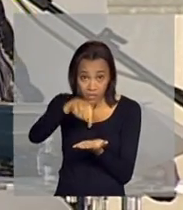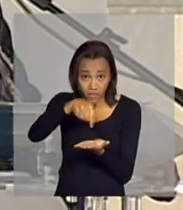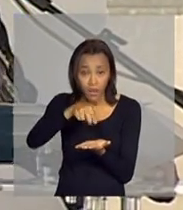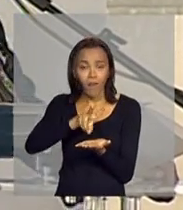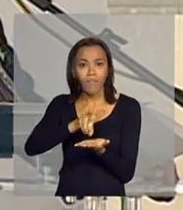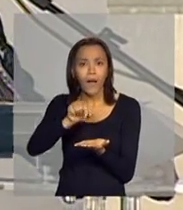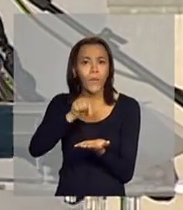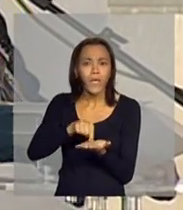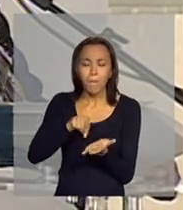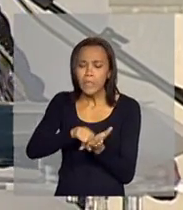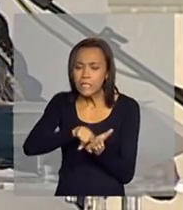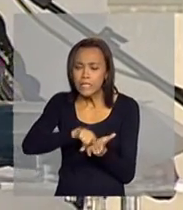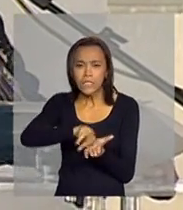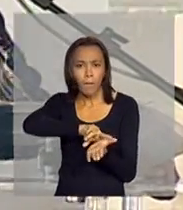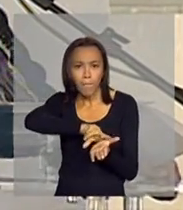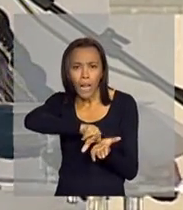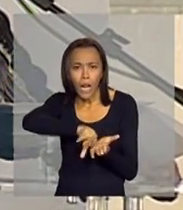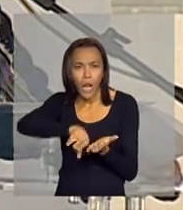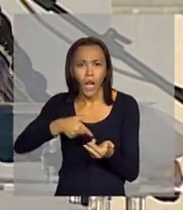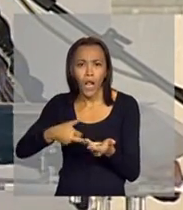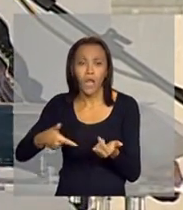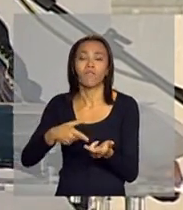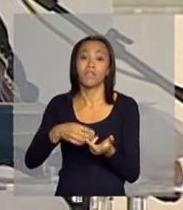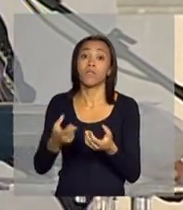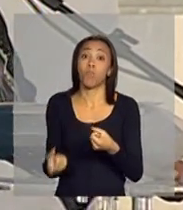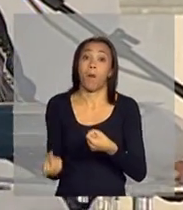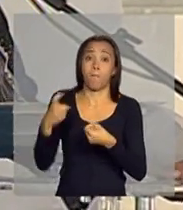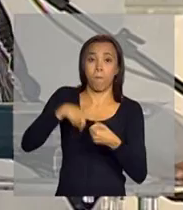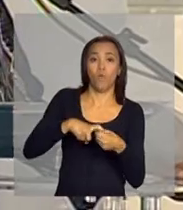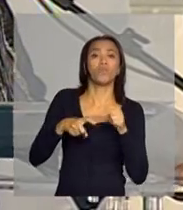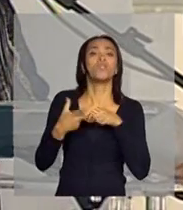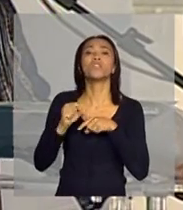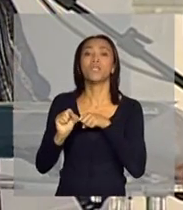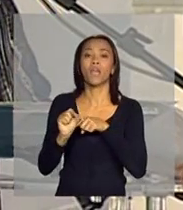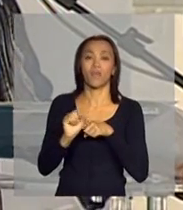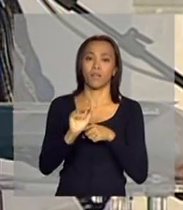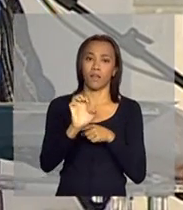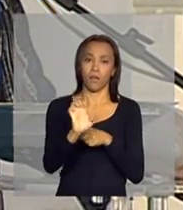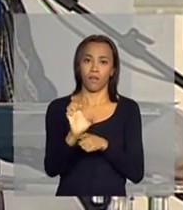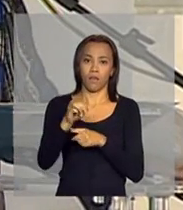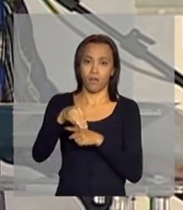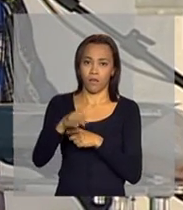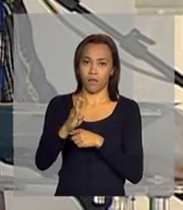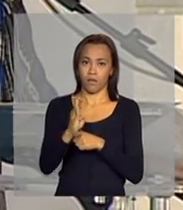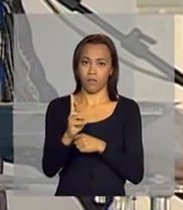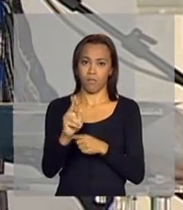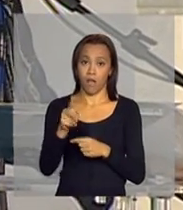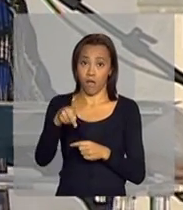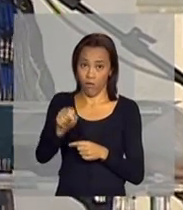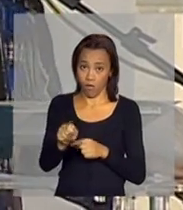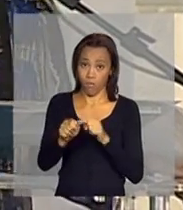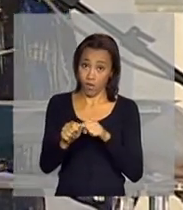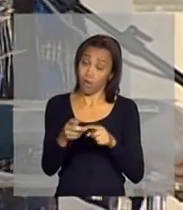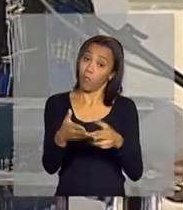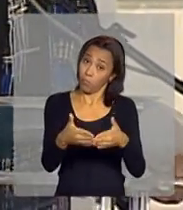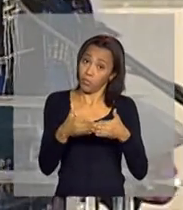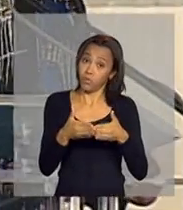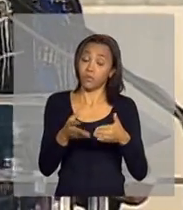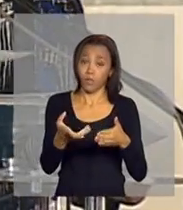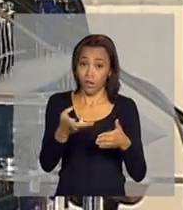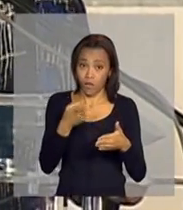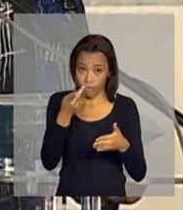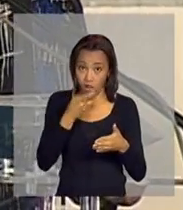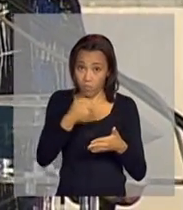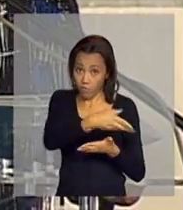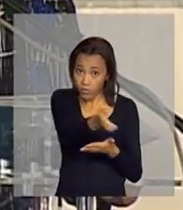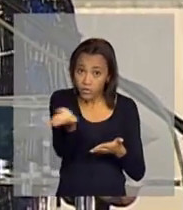uma extensão, um braço da Embrapa. E, por isso, eu queria dizer para vocês que eu tenho certeza